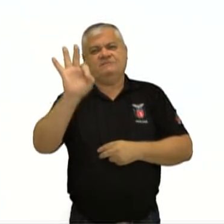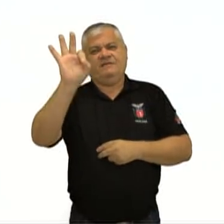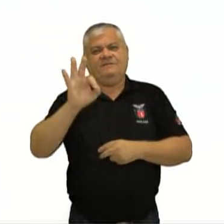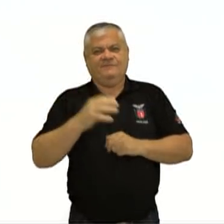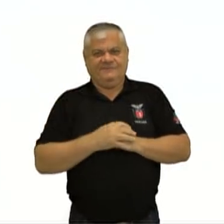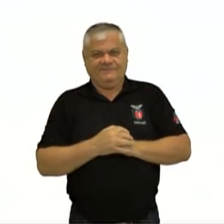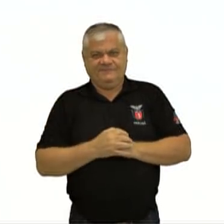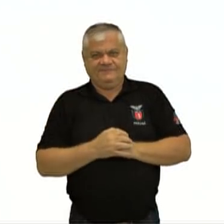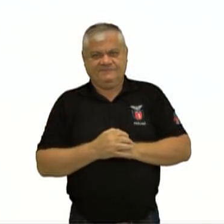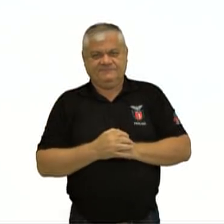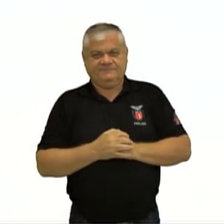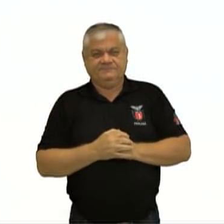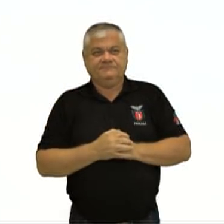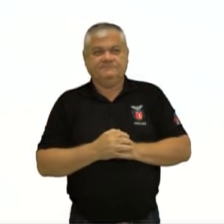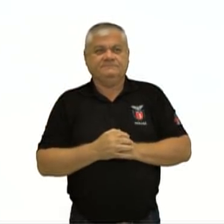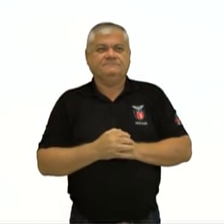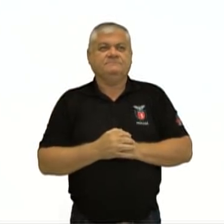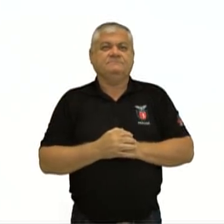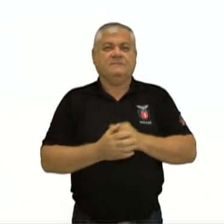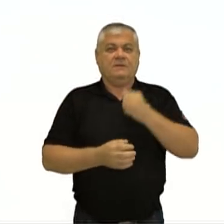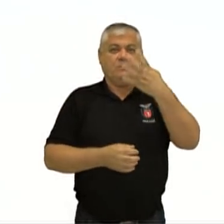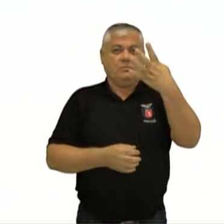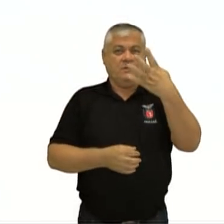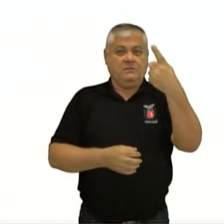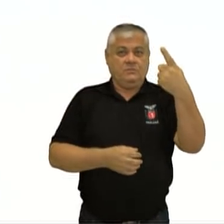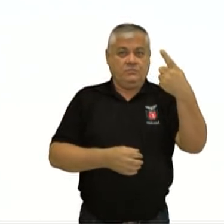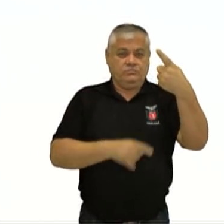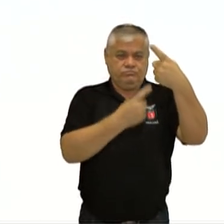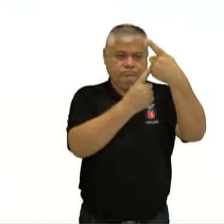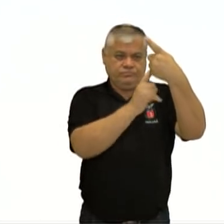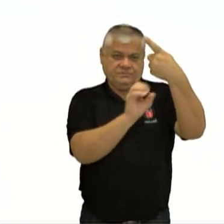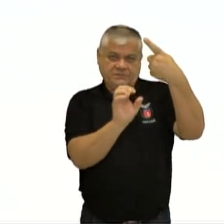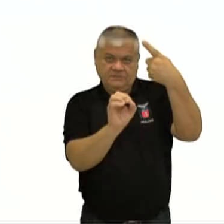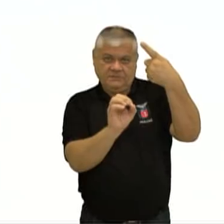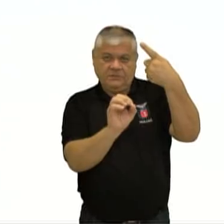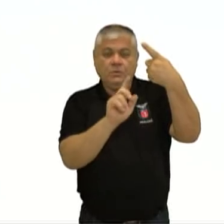2%. O 41 sobre 100 vai virar o quê?